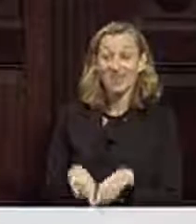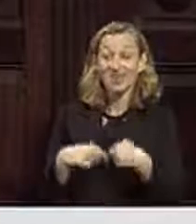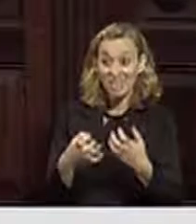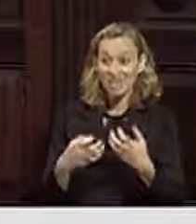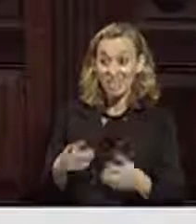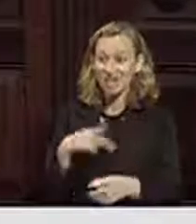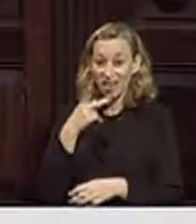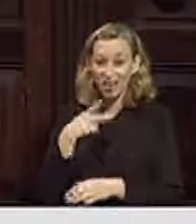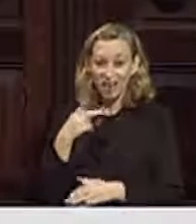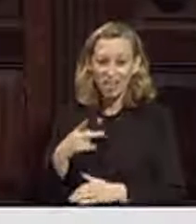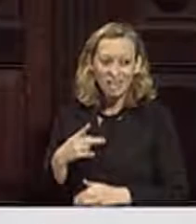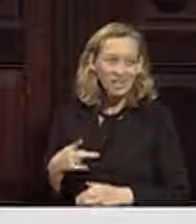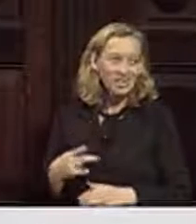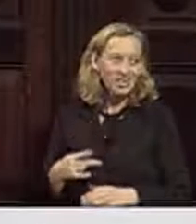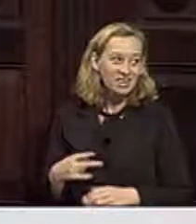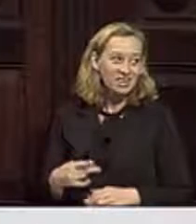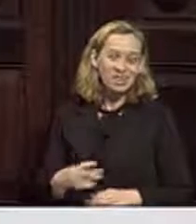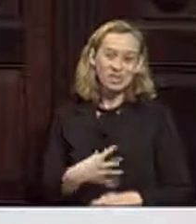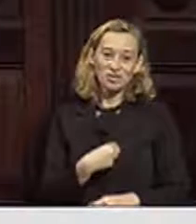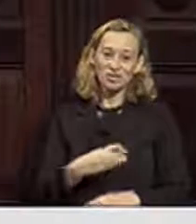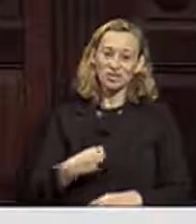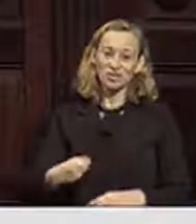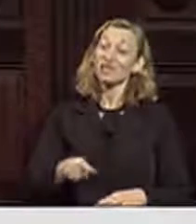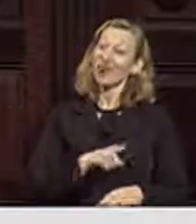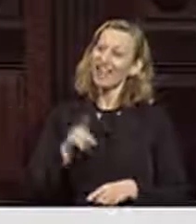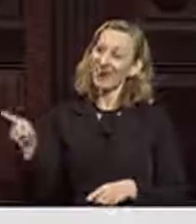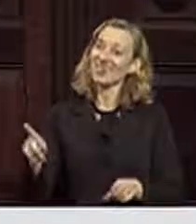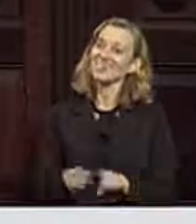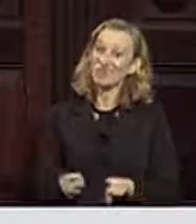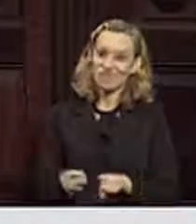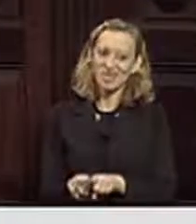provavelmente produziu um dos pequenos dele lá, viu? Obrigado, deputado Jânio.